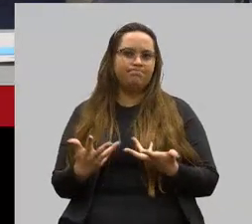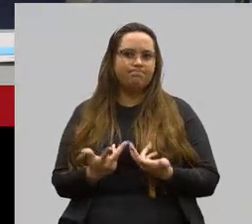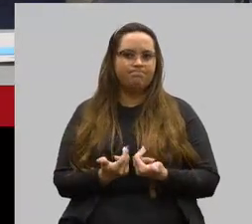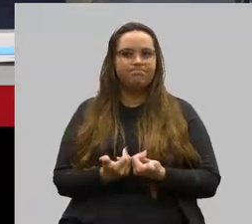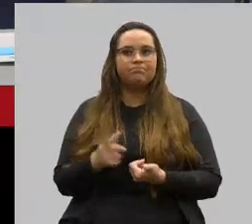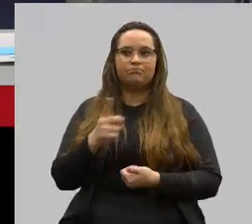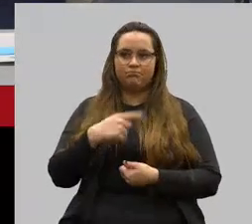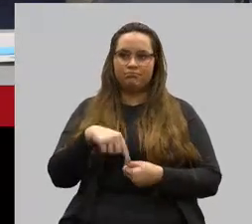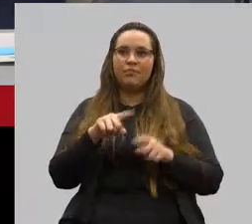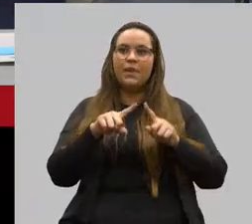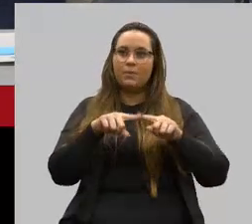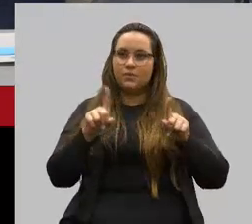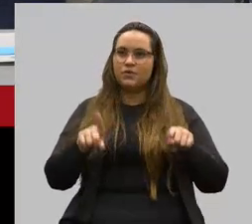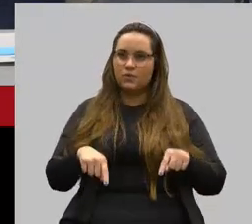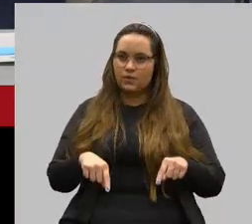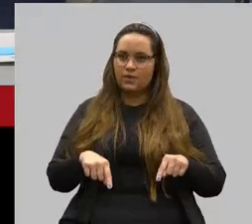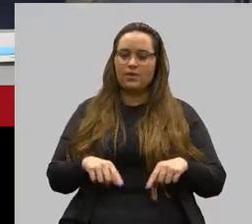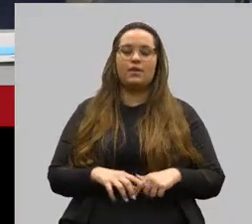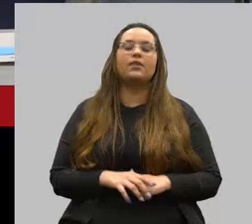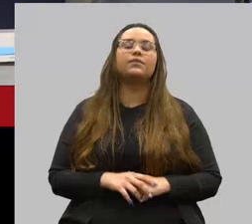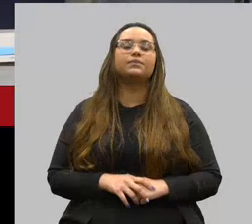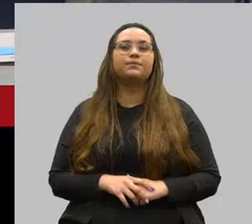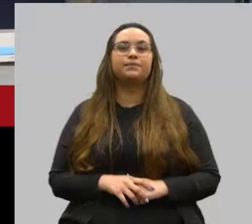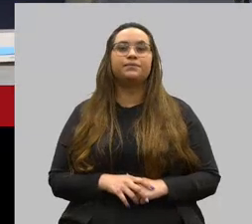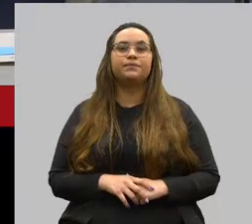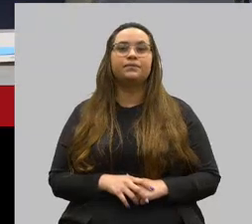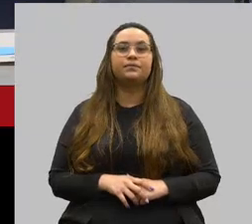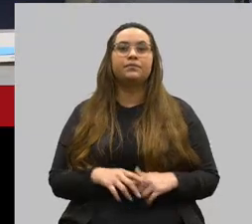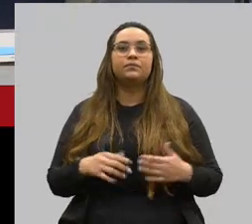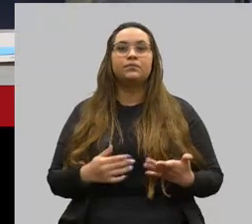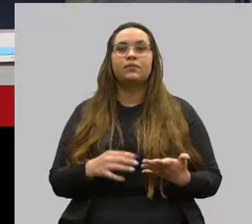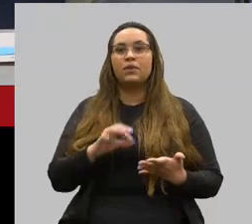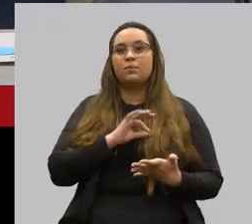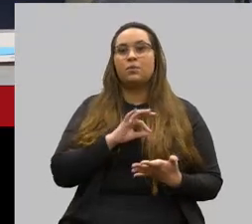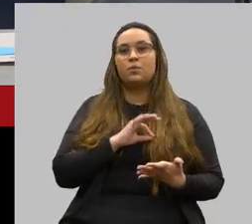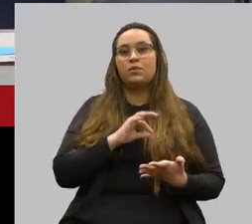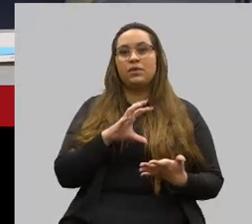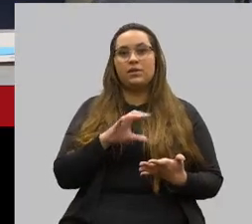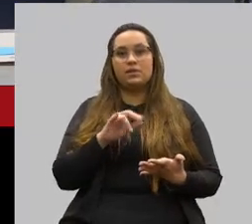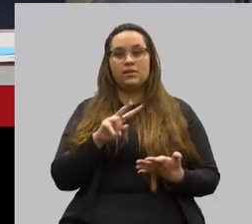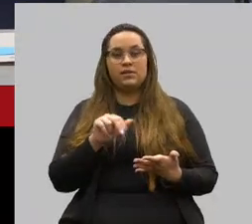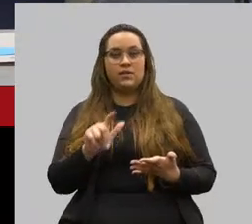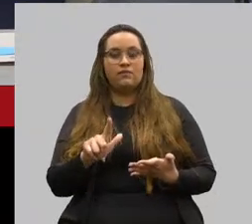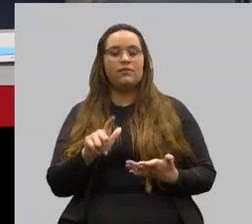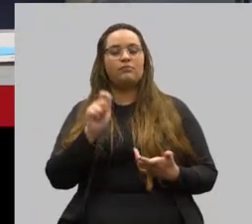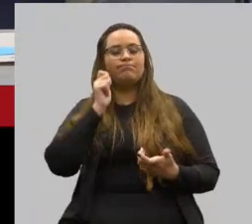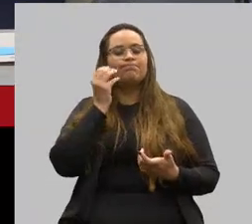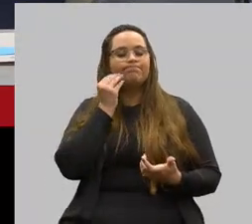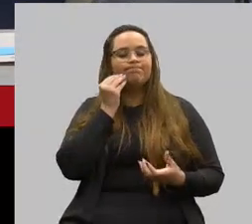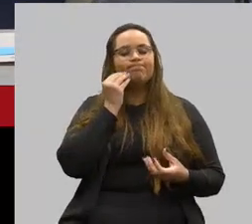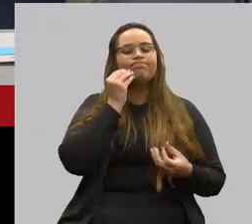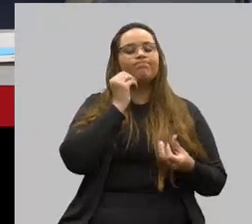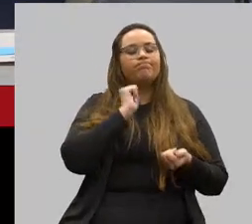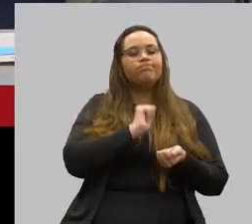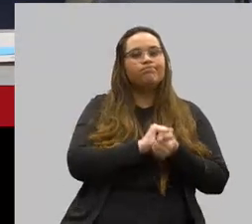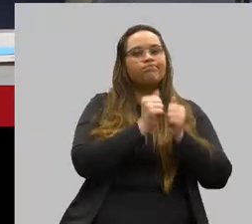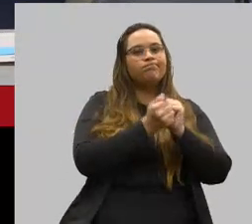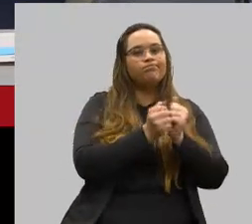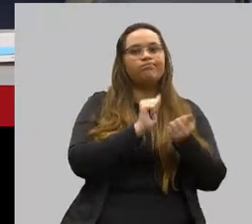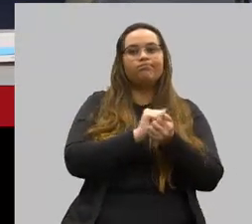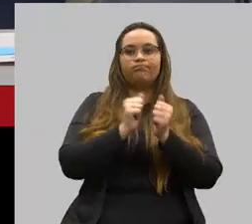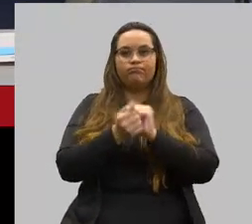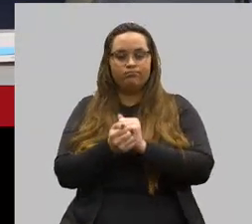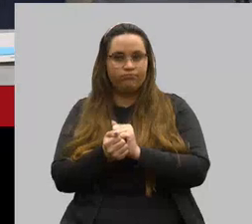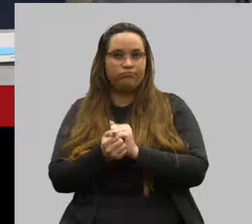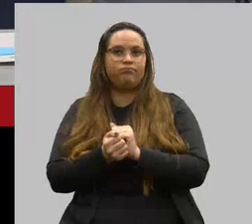servidores nesse mesmo sentido a gestão da Polícia Civil ela tem feito todos os esforços de maneira a termos né